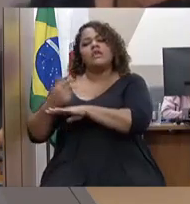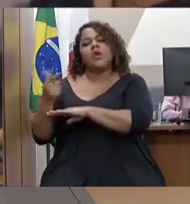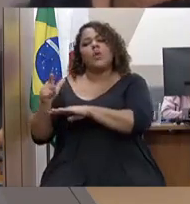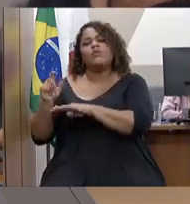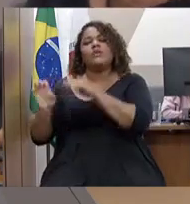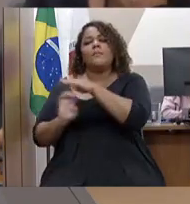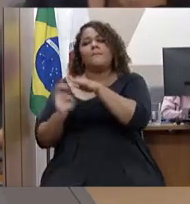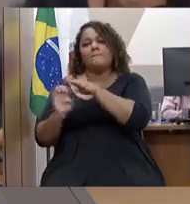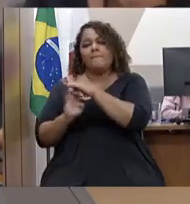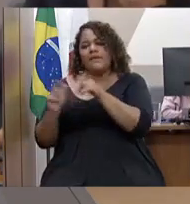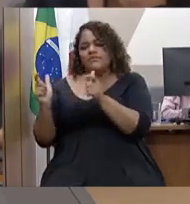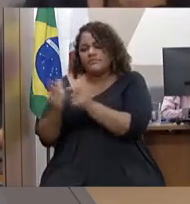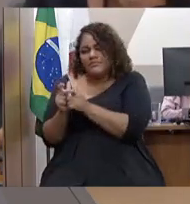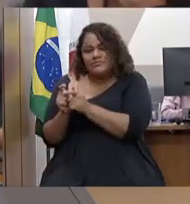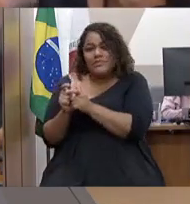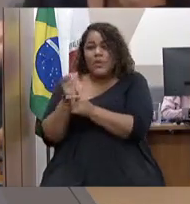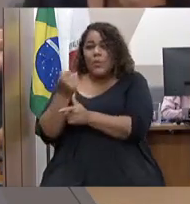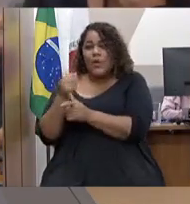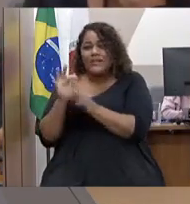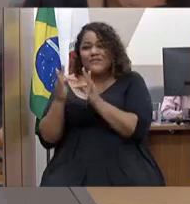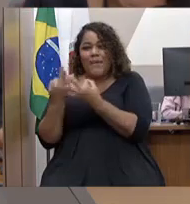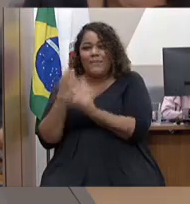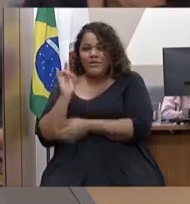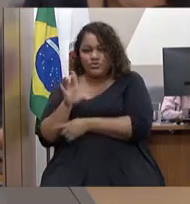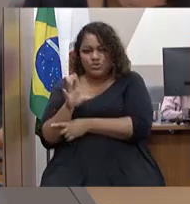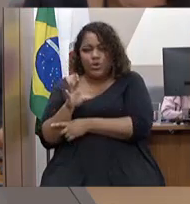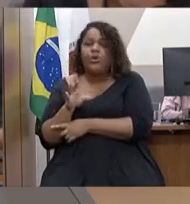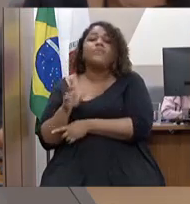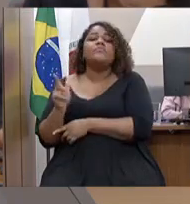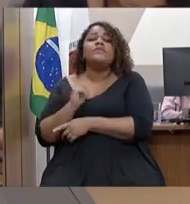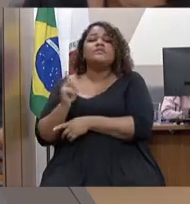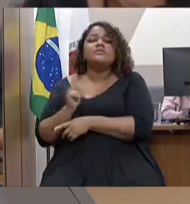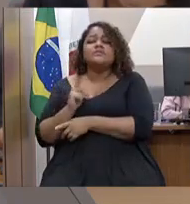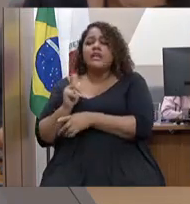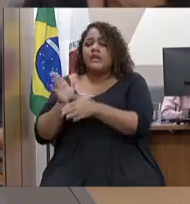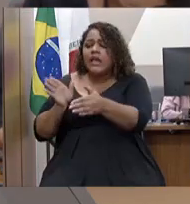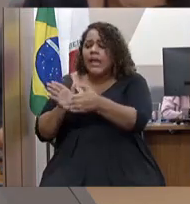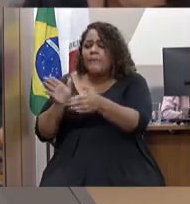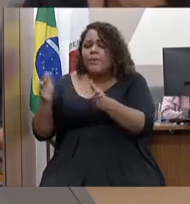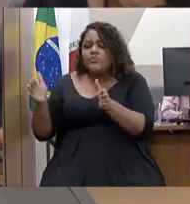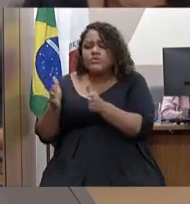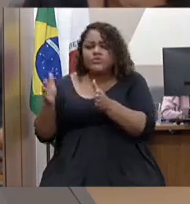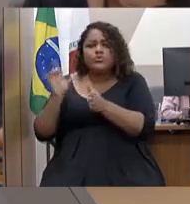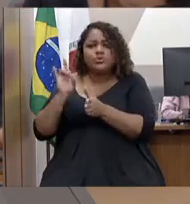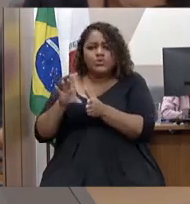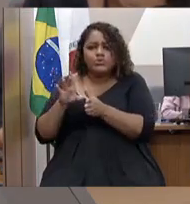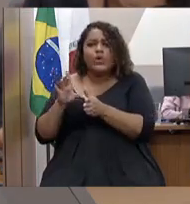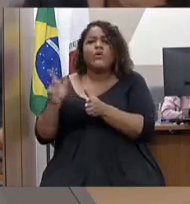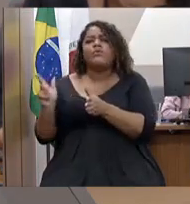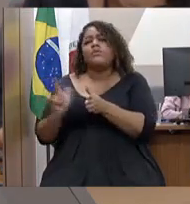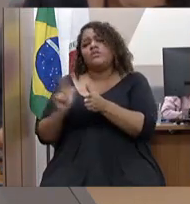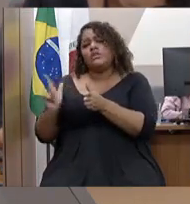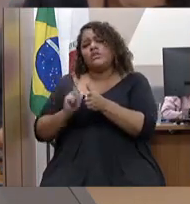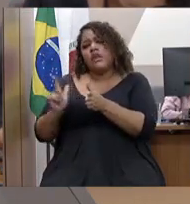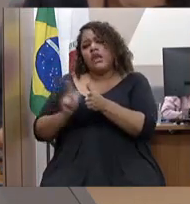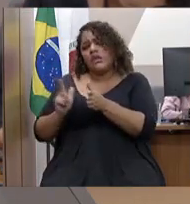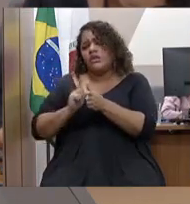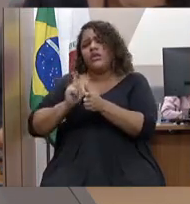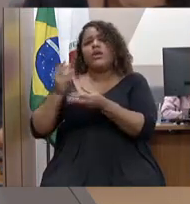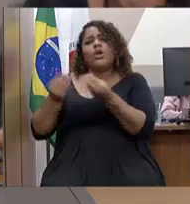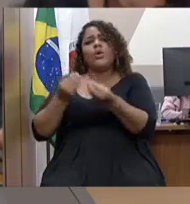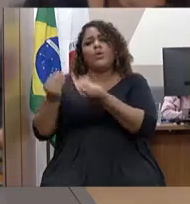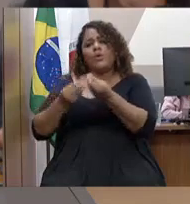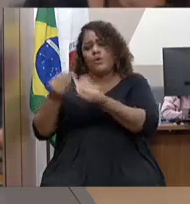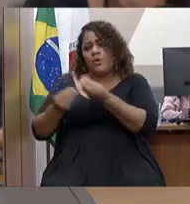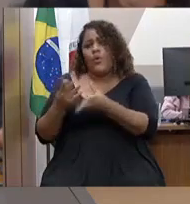uma empresazinha quase familiar de fundo de quintal que tem um galpãozinho que comprou uma máquina de segunda mão de terceira mão e continua